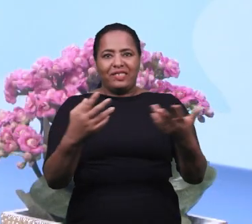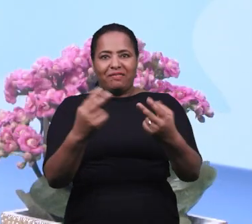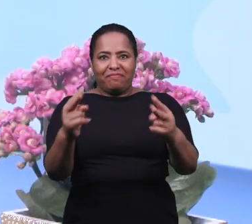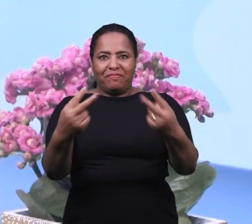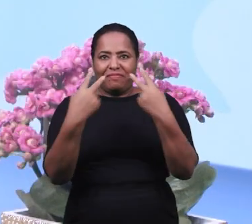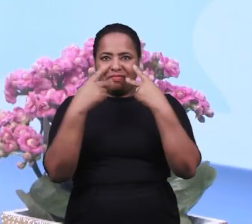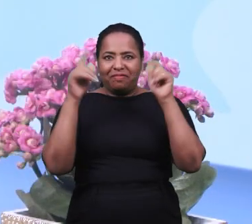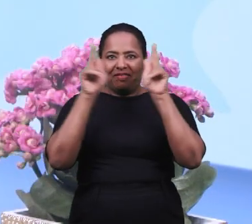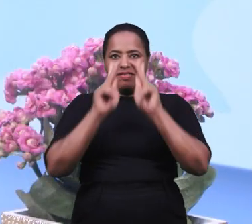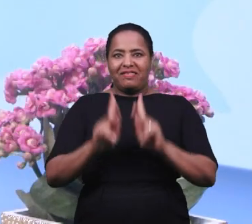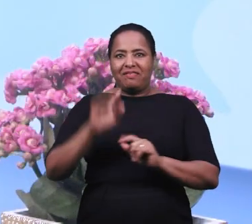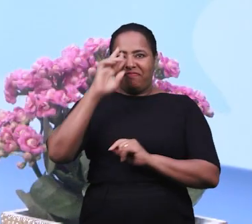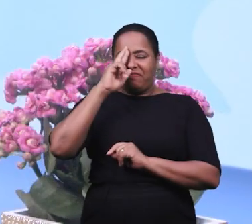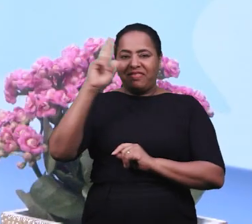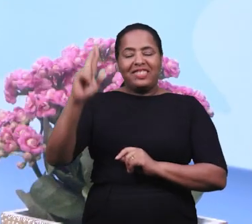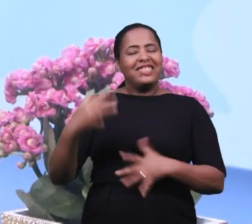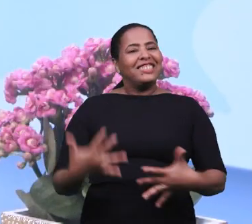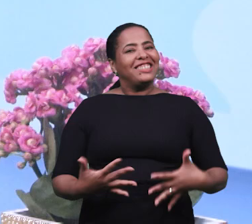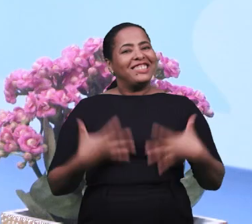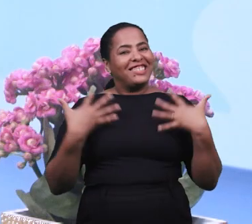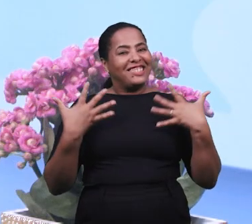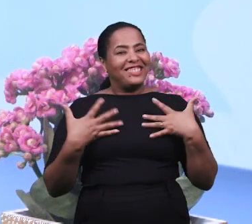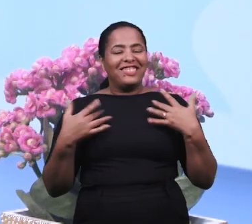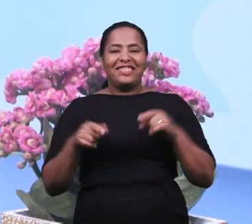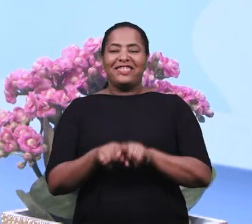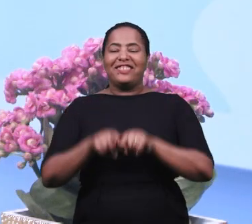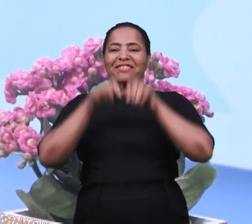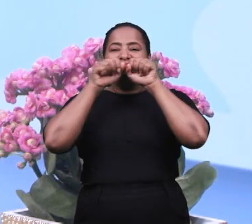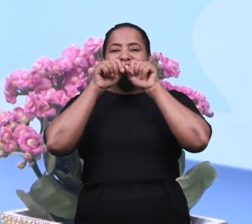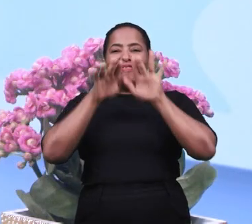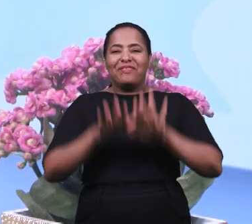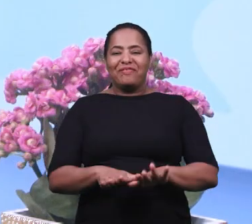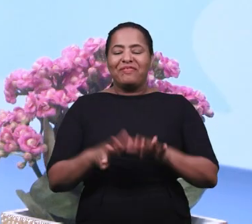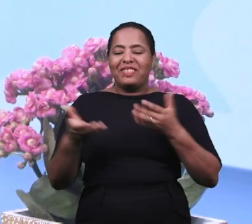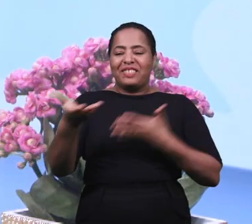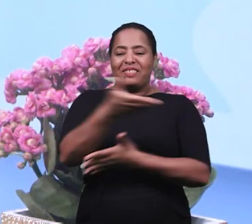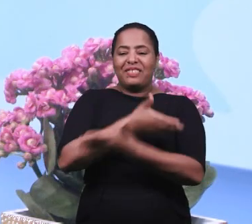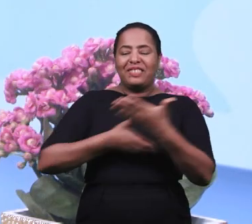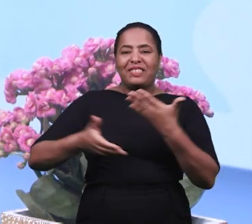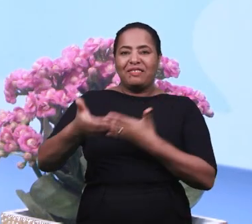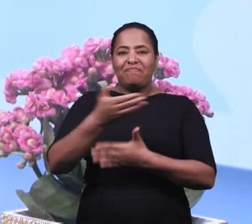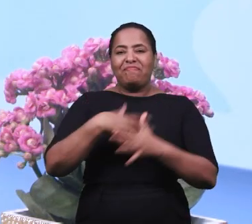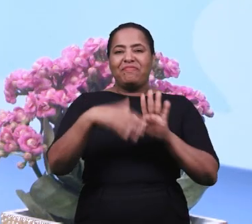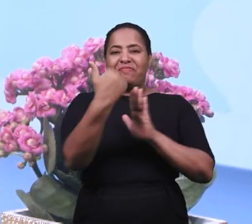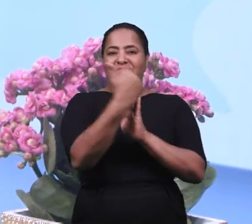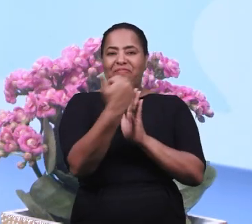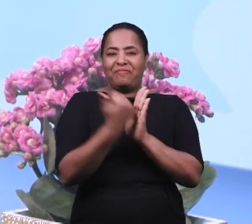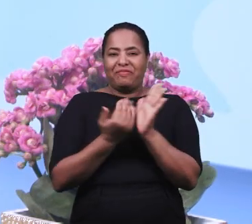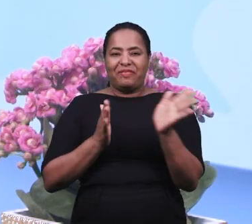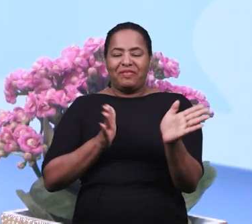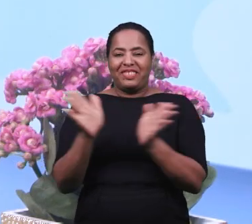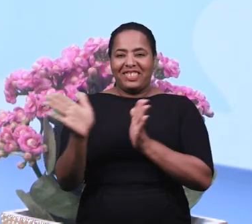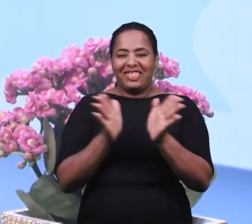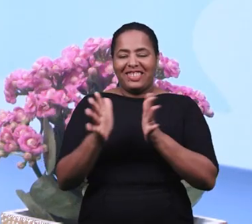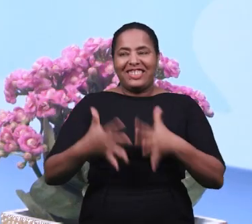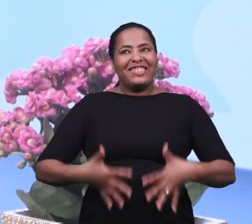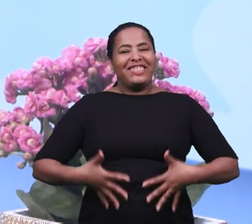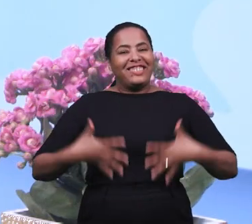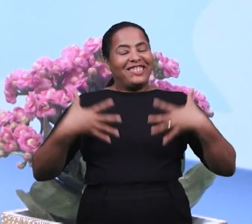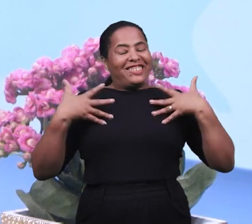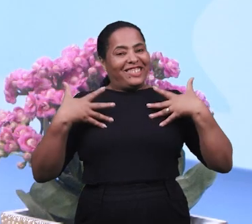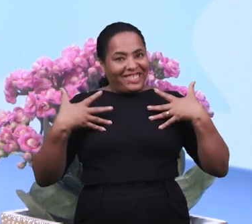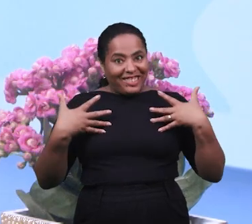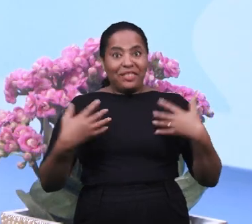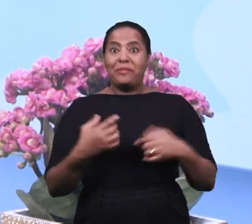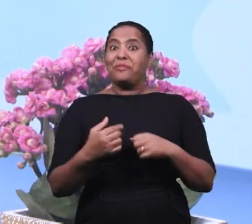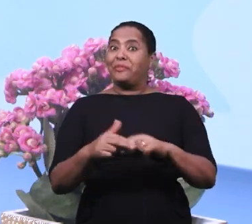paz do Senhor. E é uma grande alegria, uma bênção, né? Participar desse quadro de acessibilidade. É um privilégio tão grande porque a gente